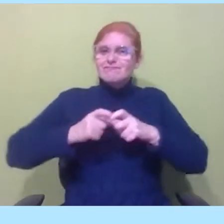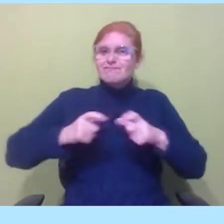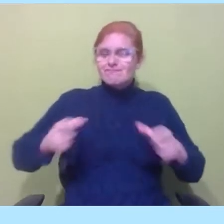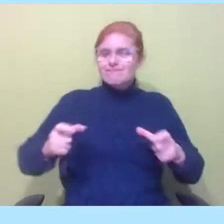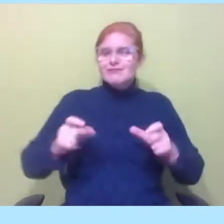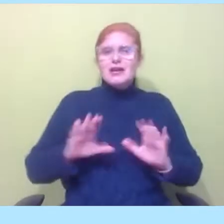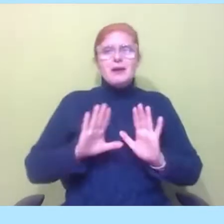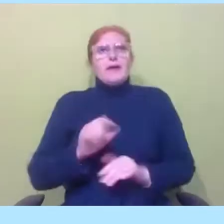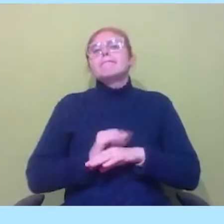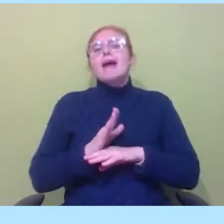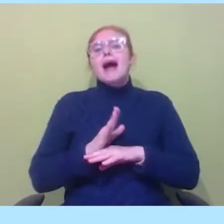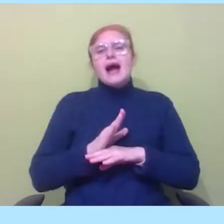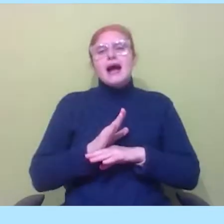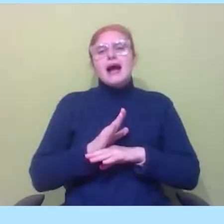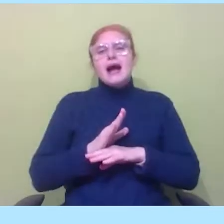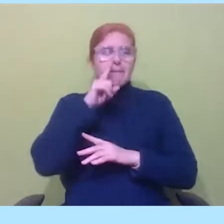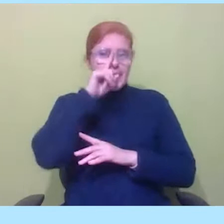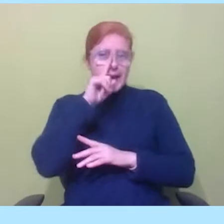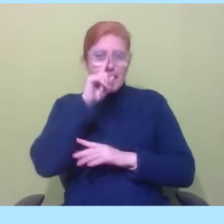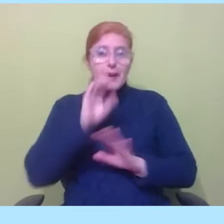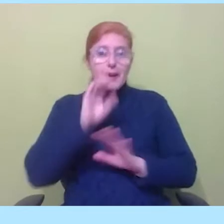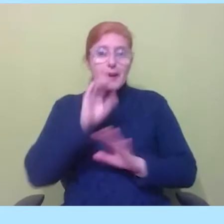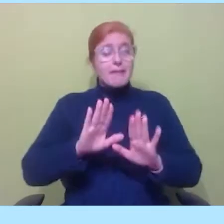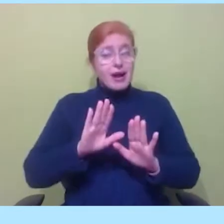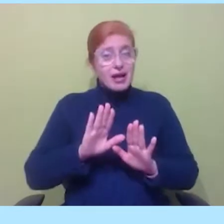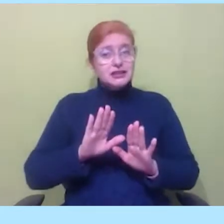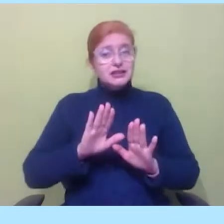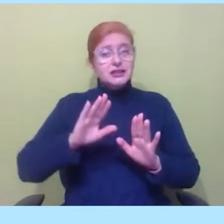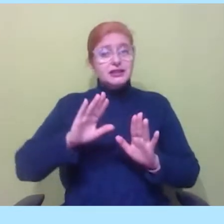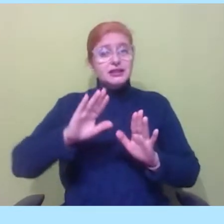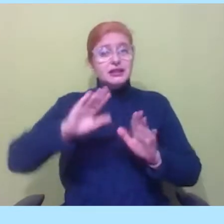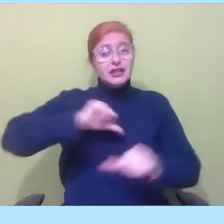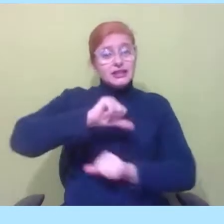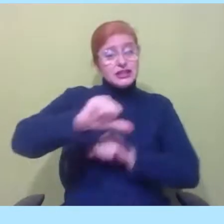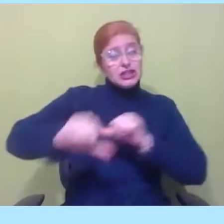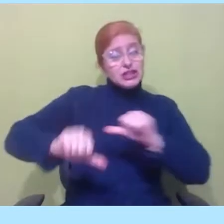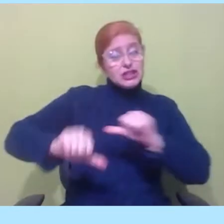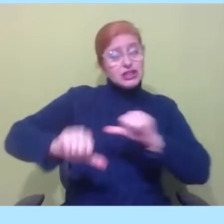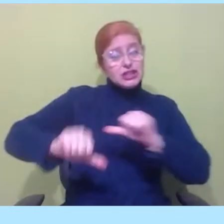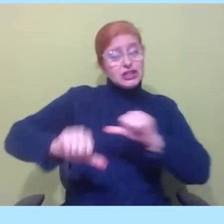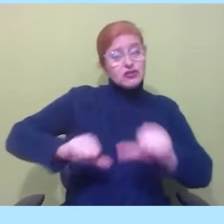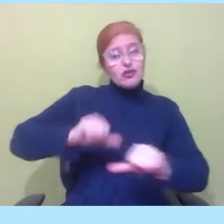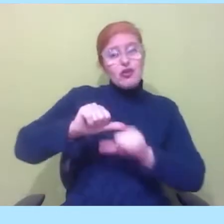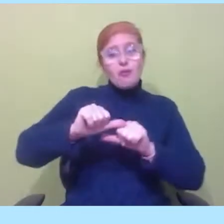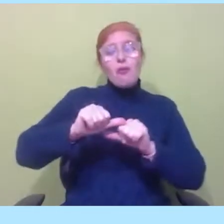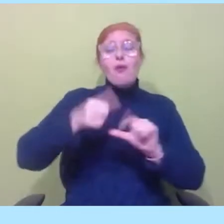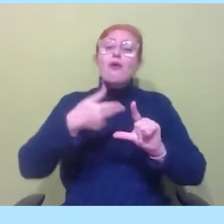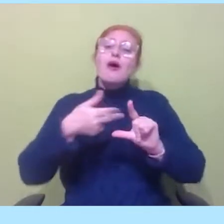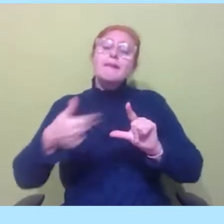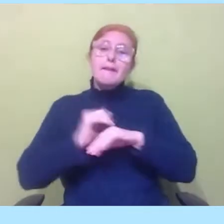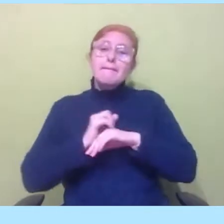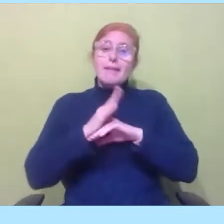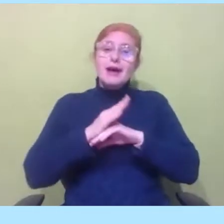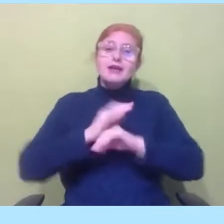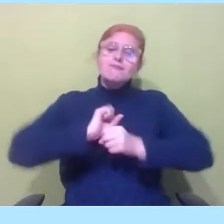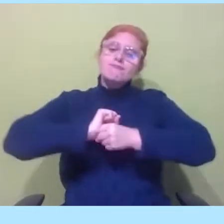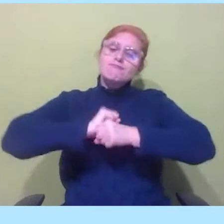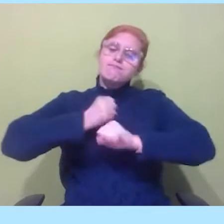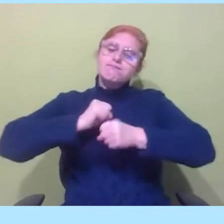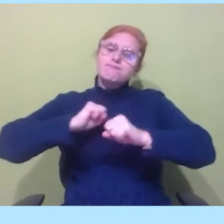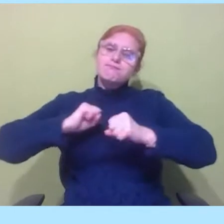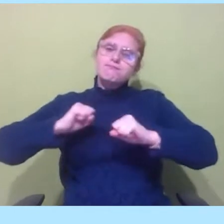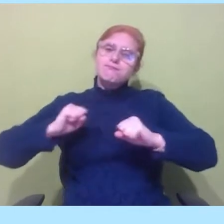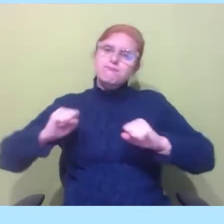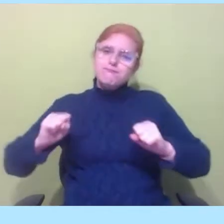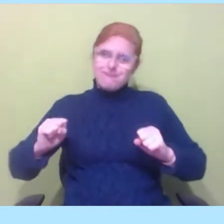ela se tornou a mídia mais abrangente, a mídia com maior controle